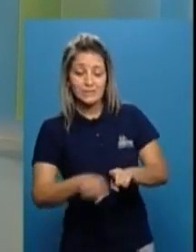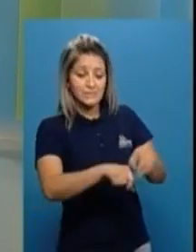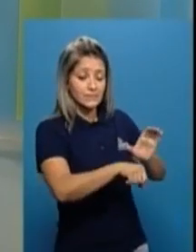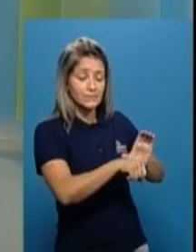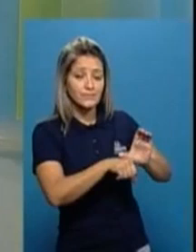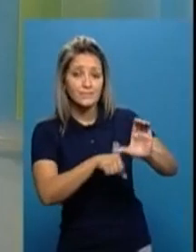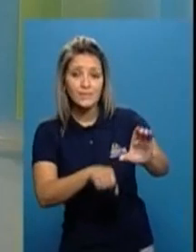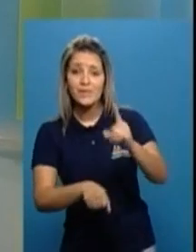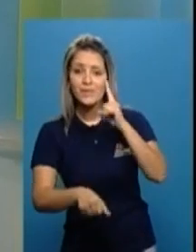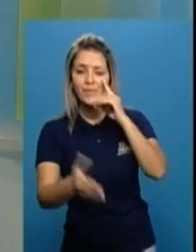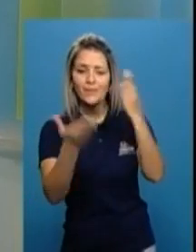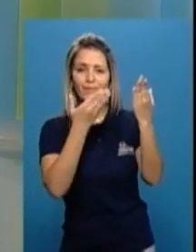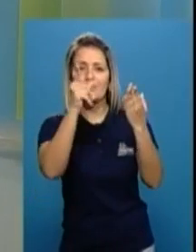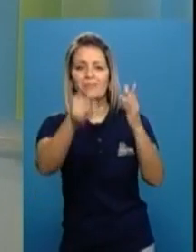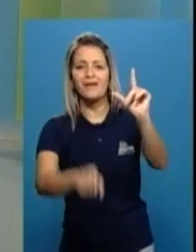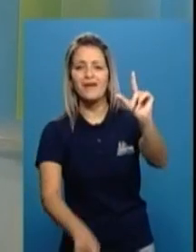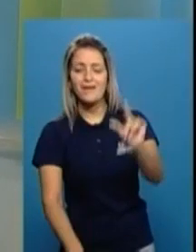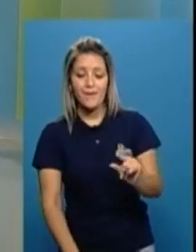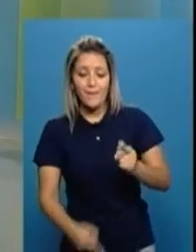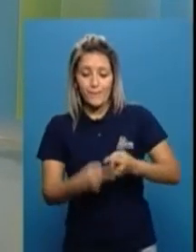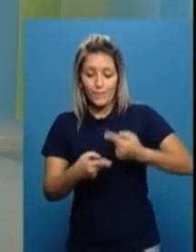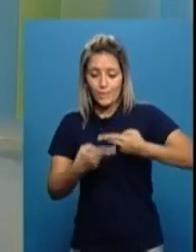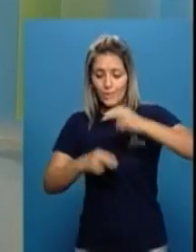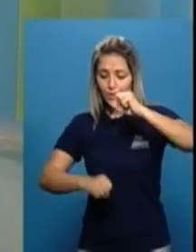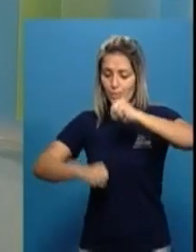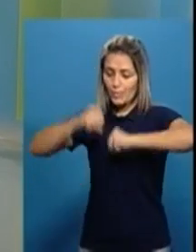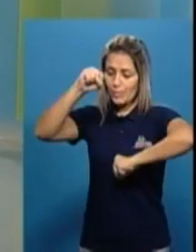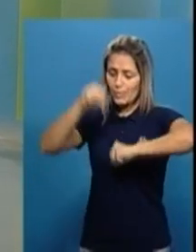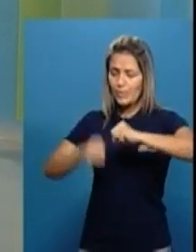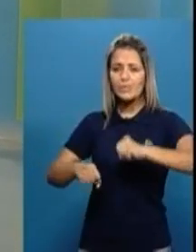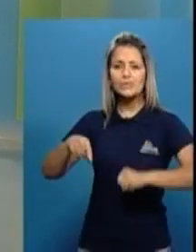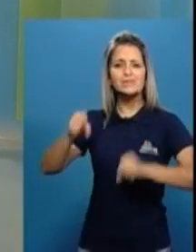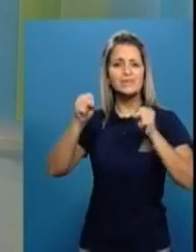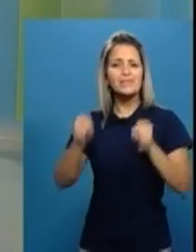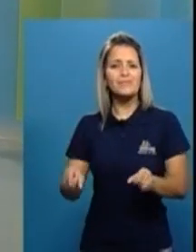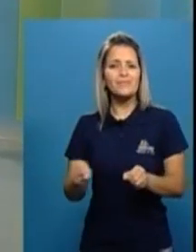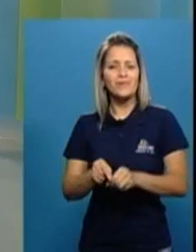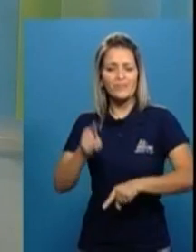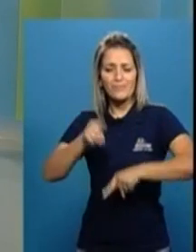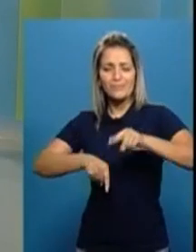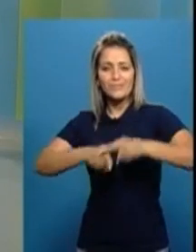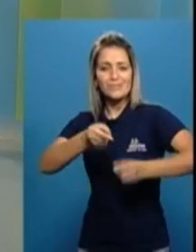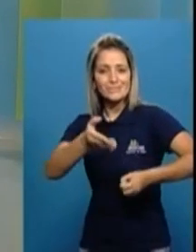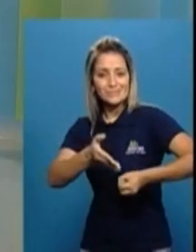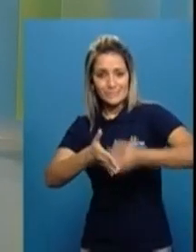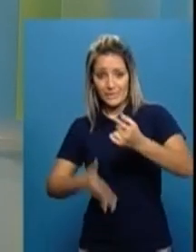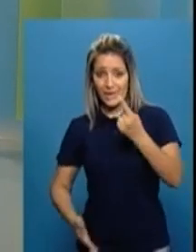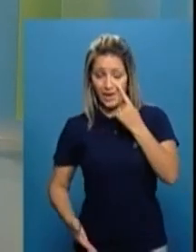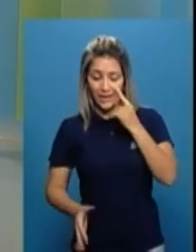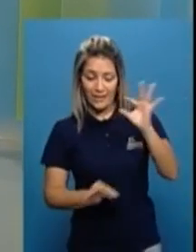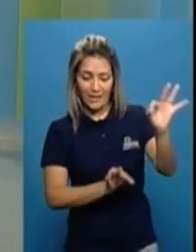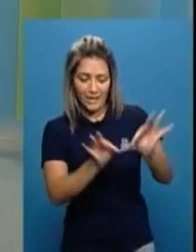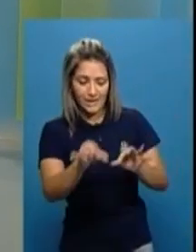menor dentro do parque industrial, porque ele usa equipamentos similares e agrupados. Esse tipo de